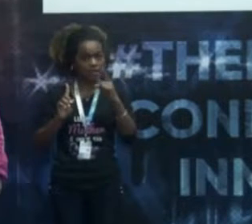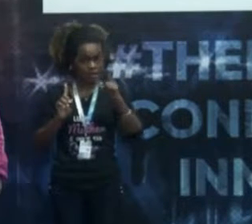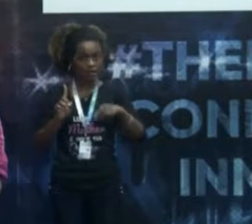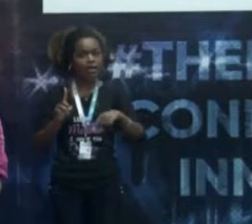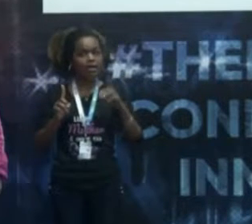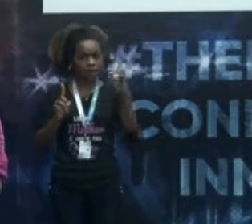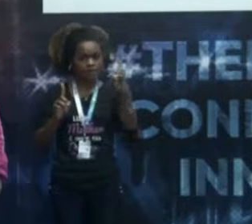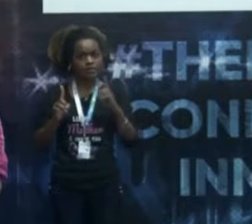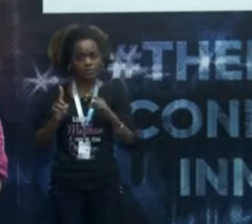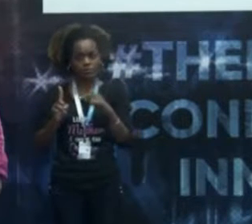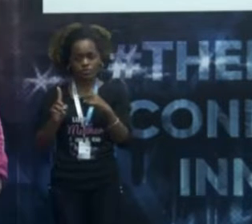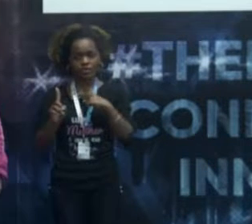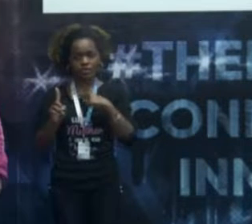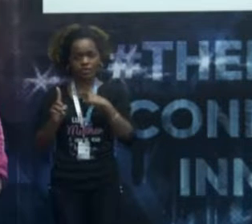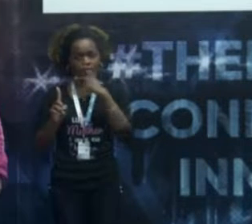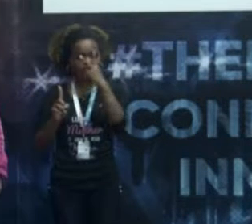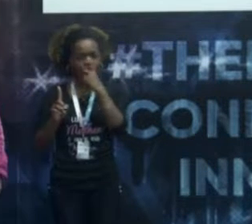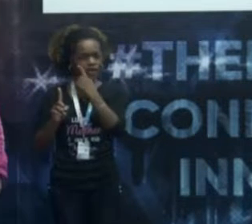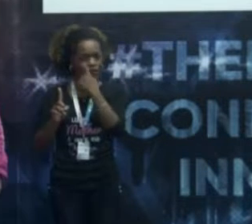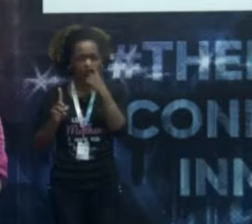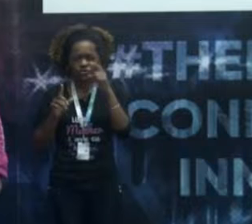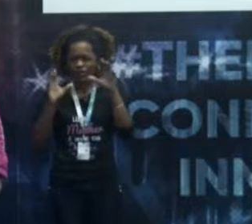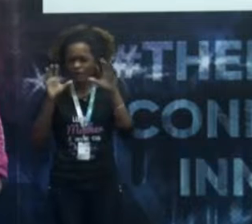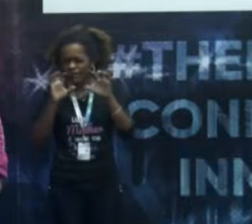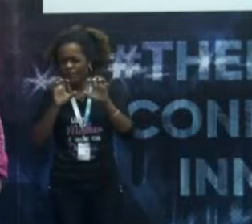deficiência, tenho baixa visão,